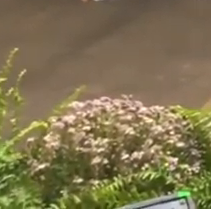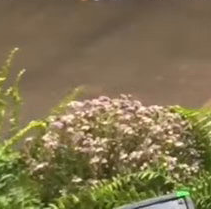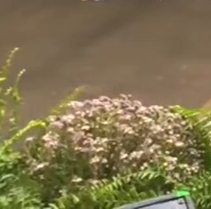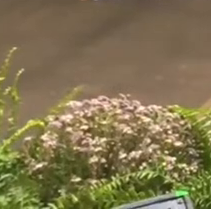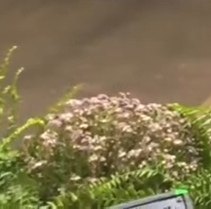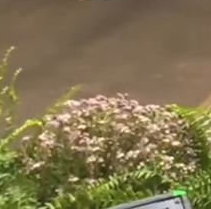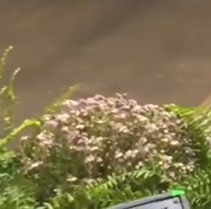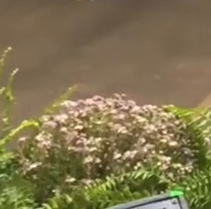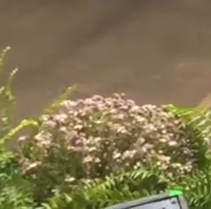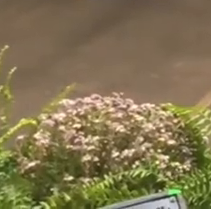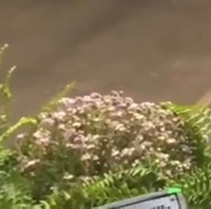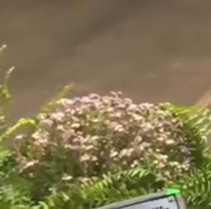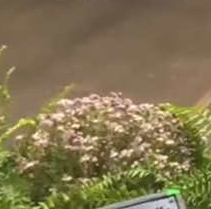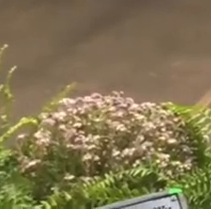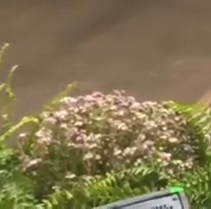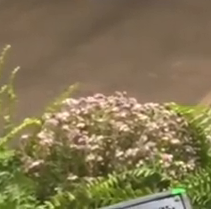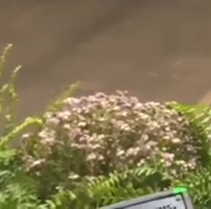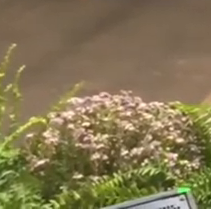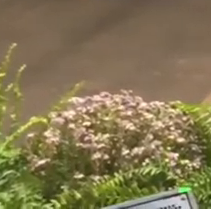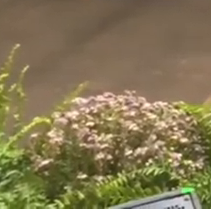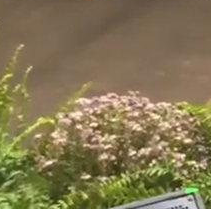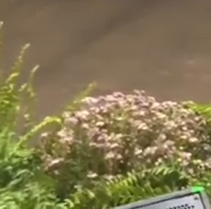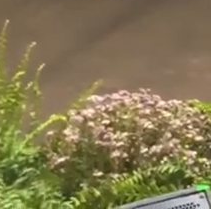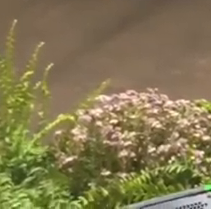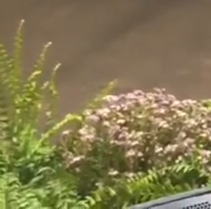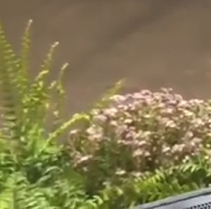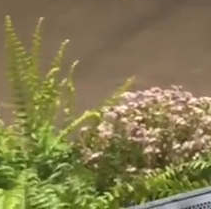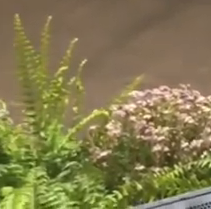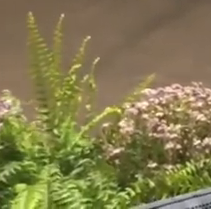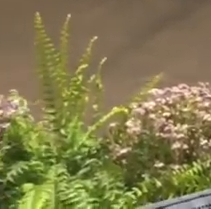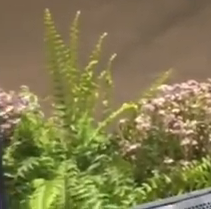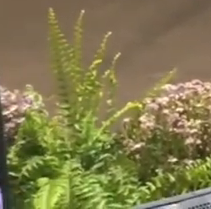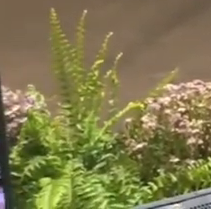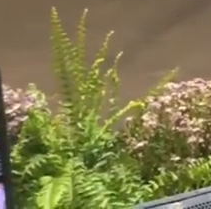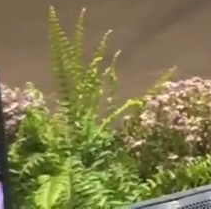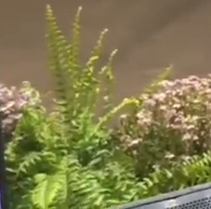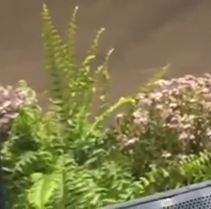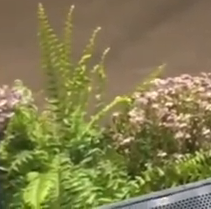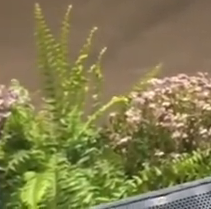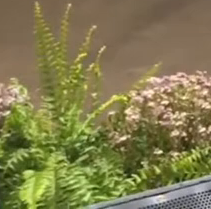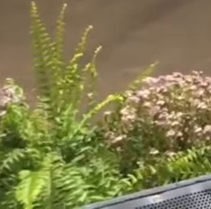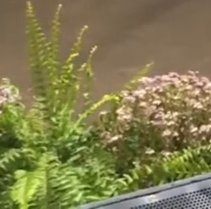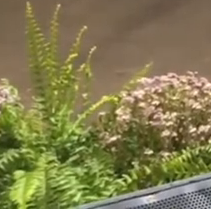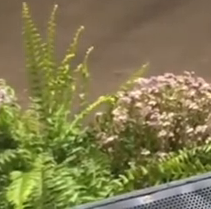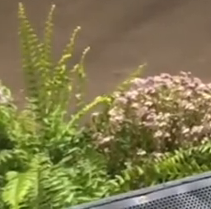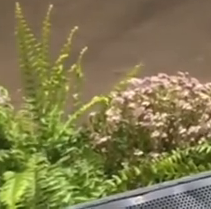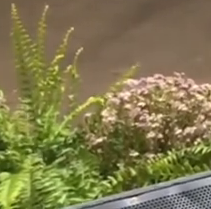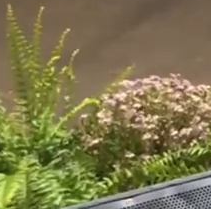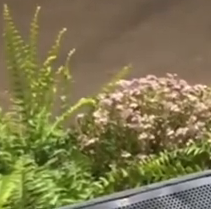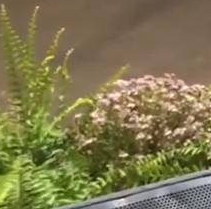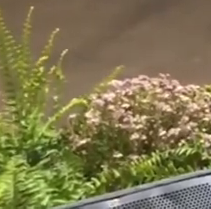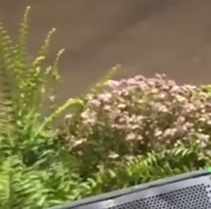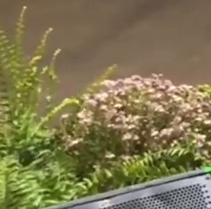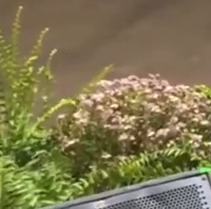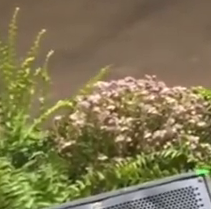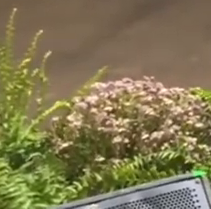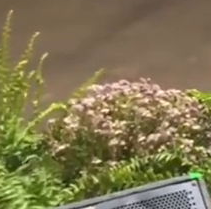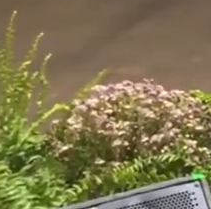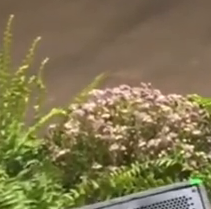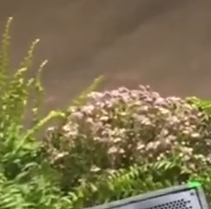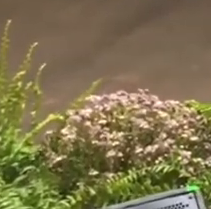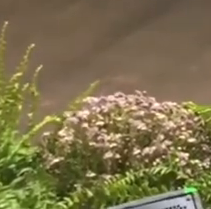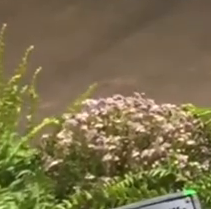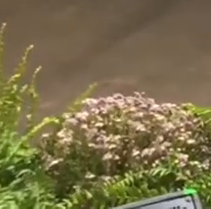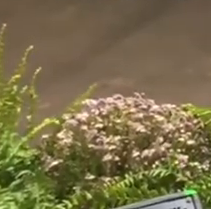e o cantor Armando Filho eles estarão conosco nessa noite mas não acaba por aqui nós teremos Amanhã domingo pela manhã